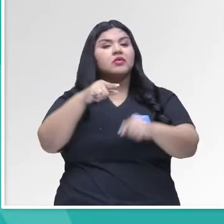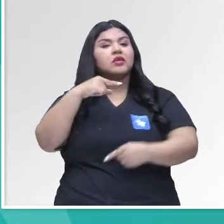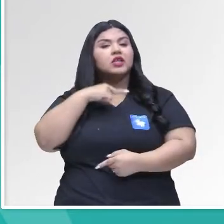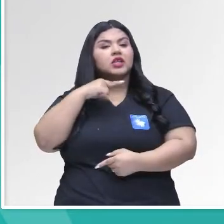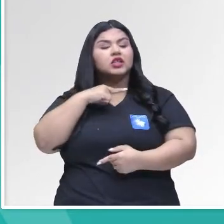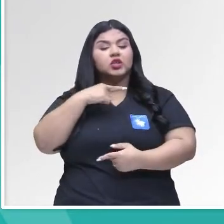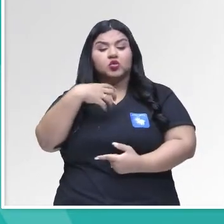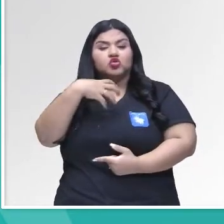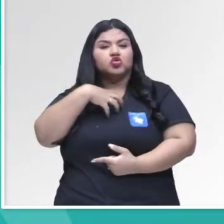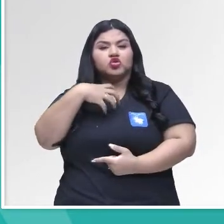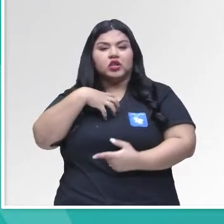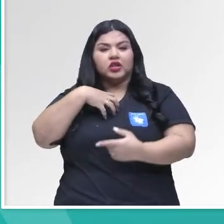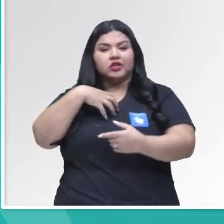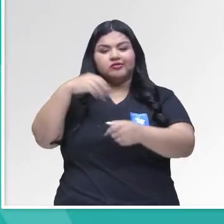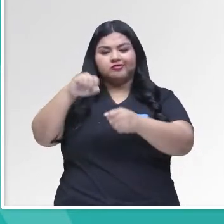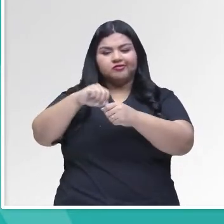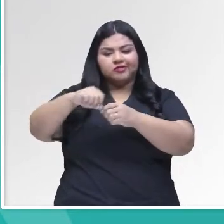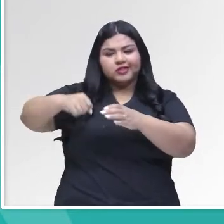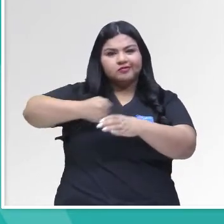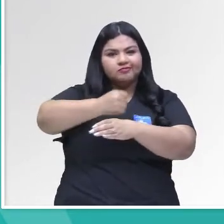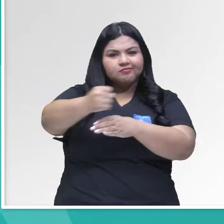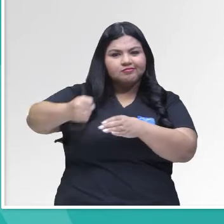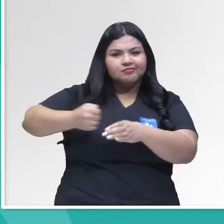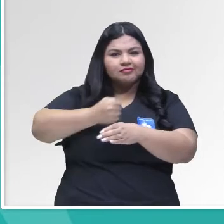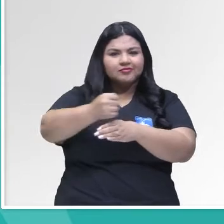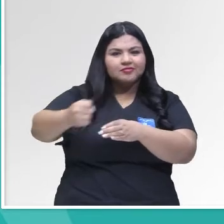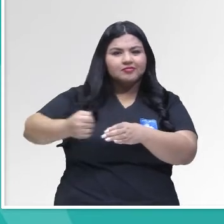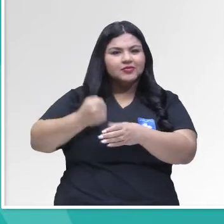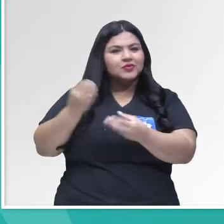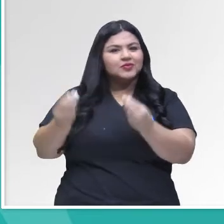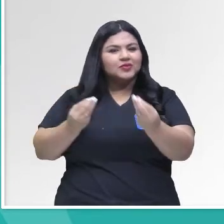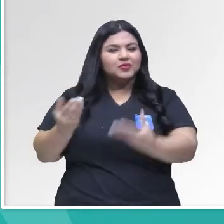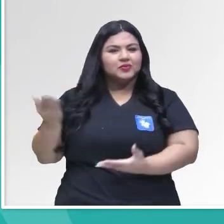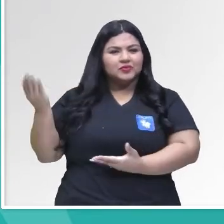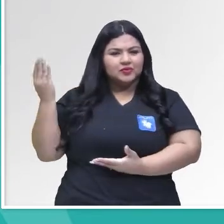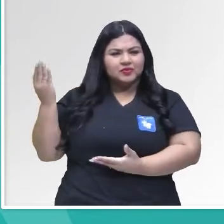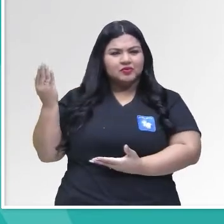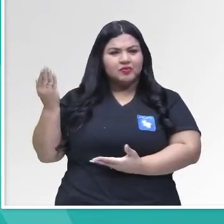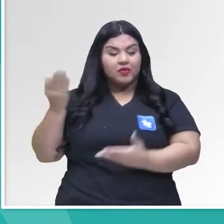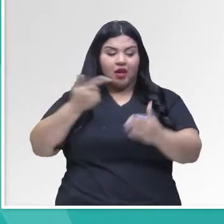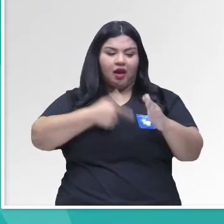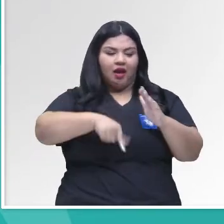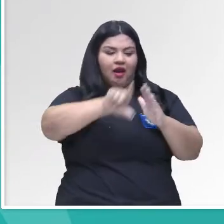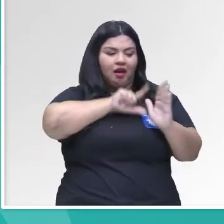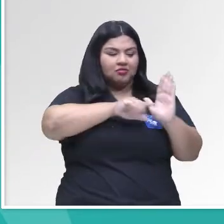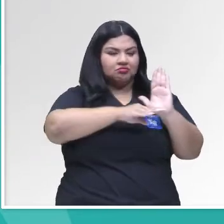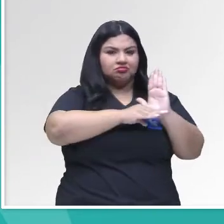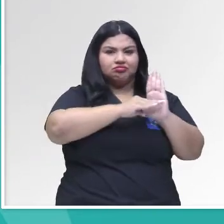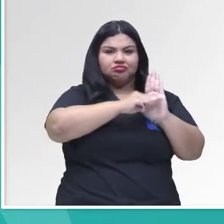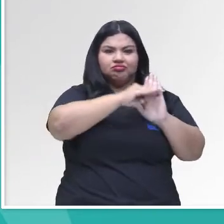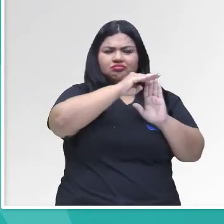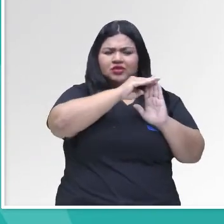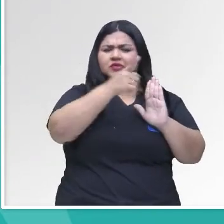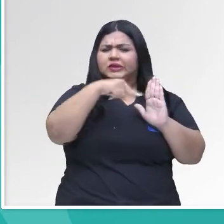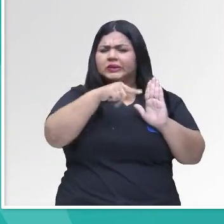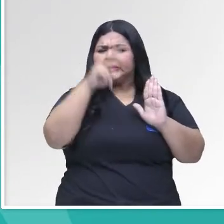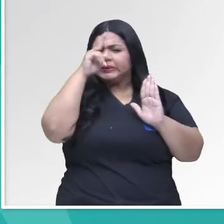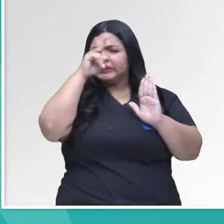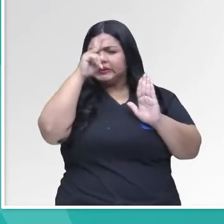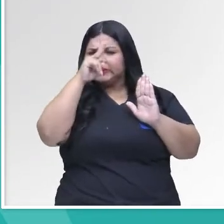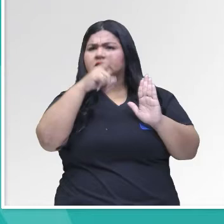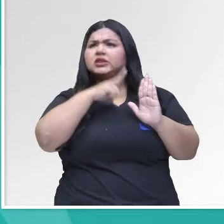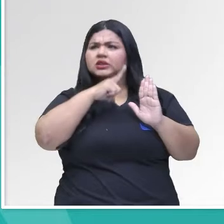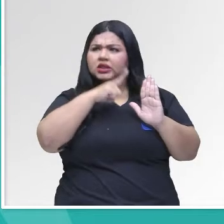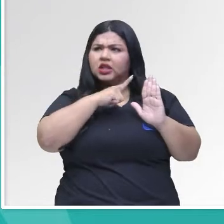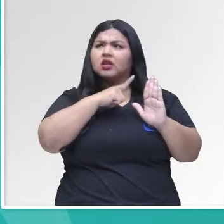de preparo, não é isso? Olha o modo de preparo aí. Então, quando eu falei receita inicialmente, você deve ter lembrado que uma